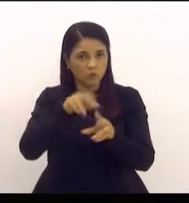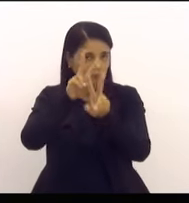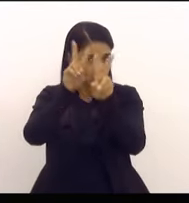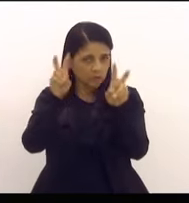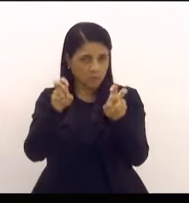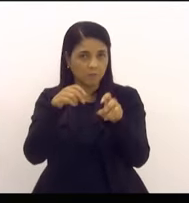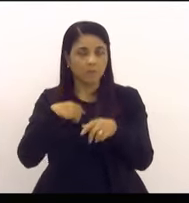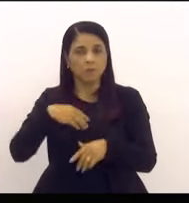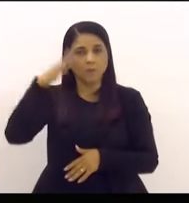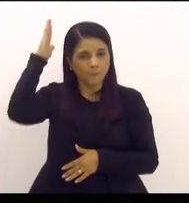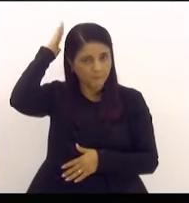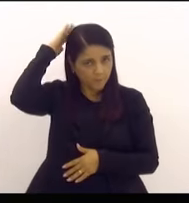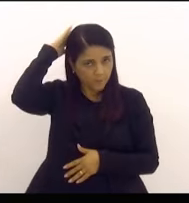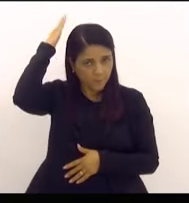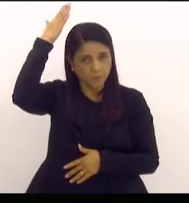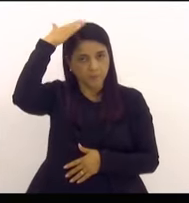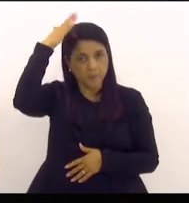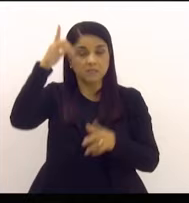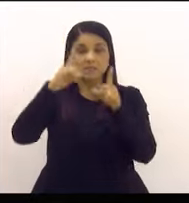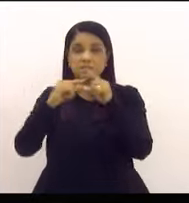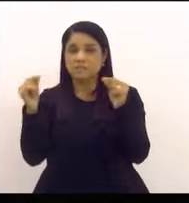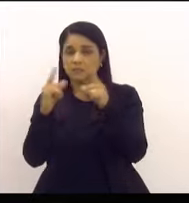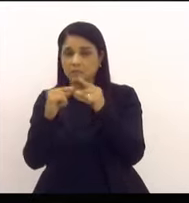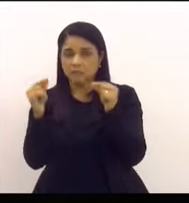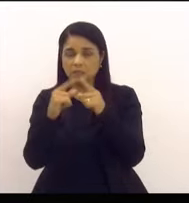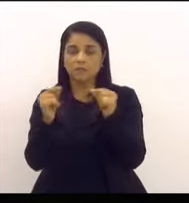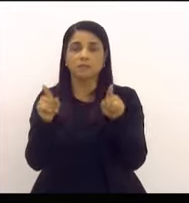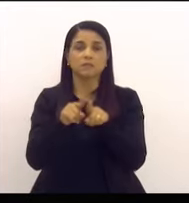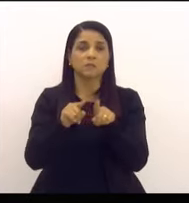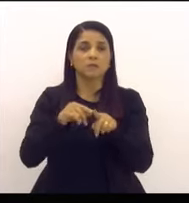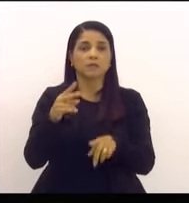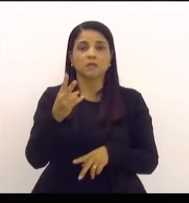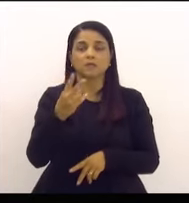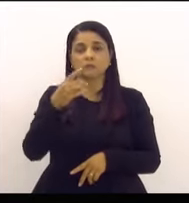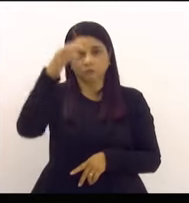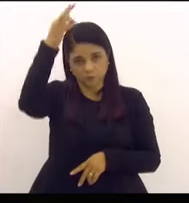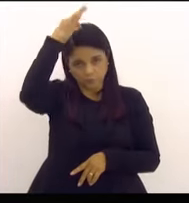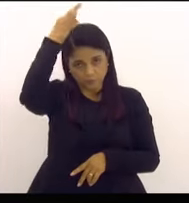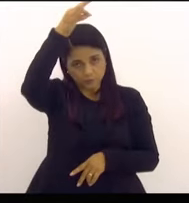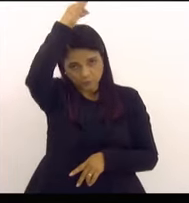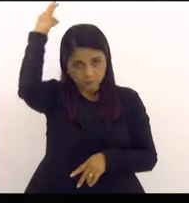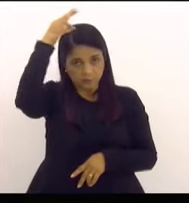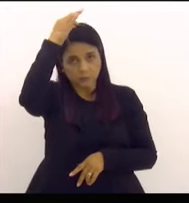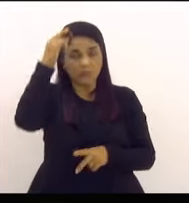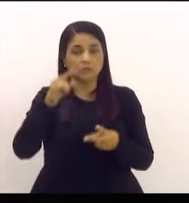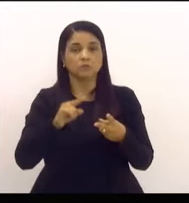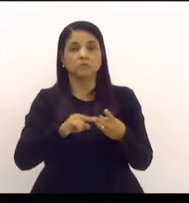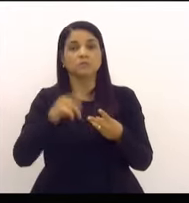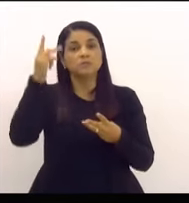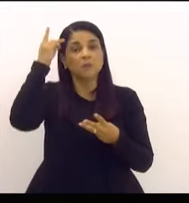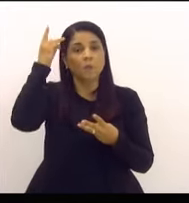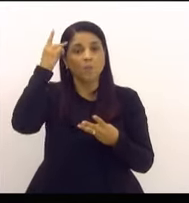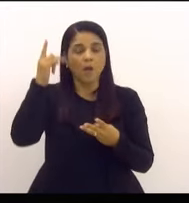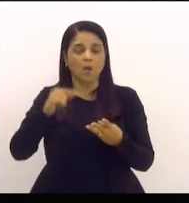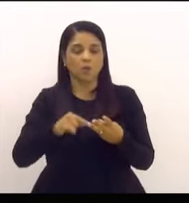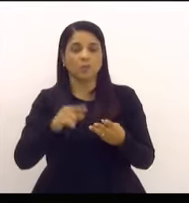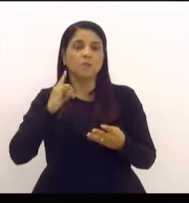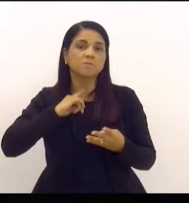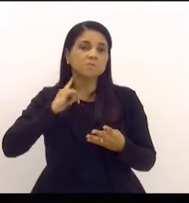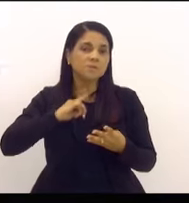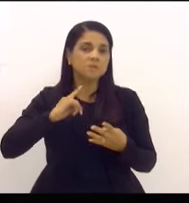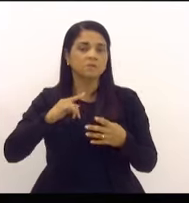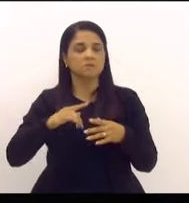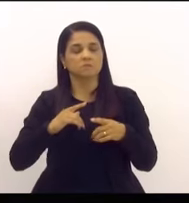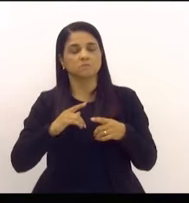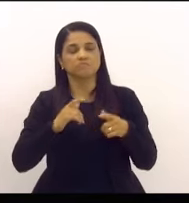no Paraná, já votamos em Santa Catarina, votamos no Espírito Santo em primeira, votamos em São Paulo, votamos em Minas Gerais.